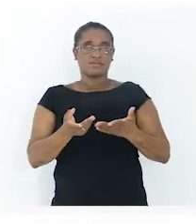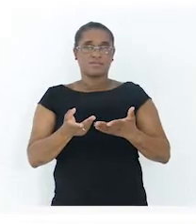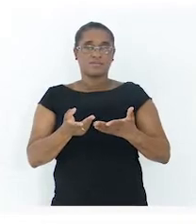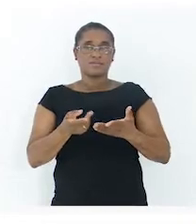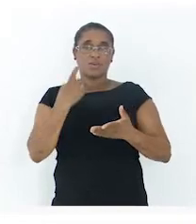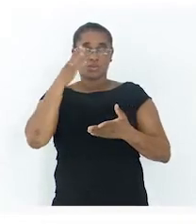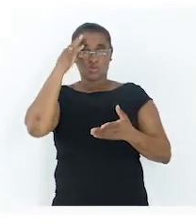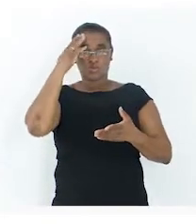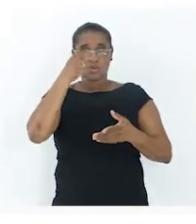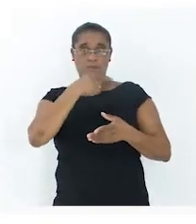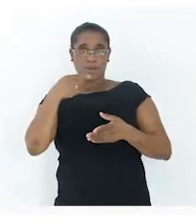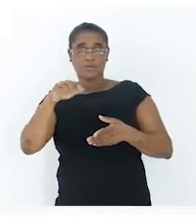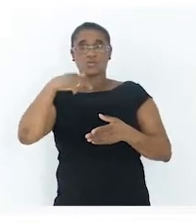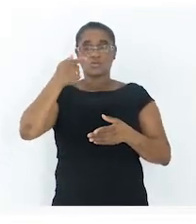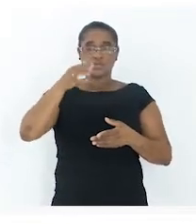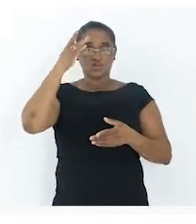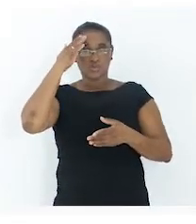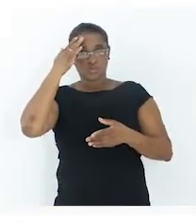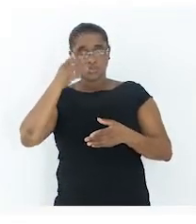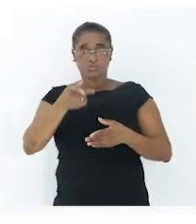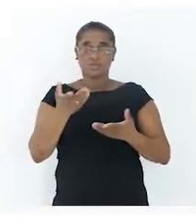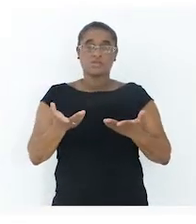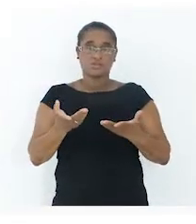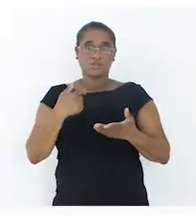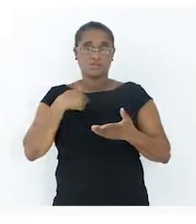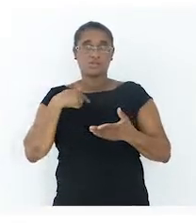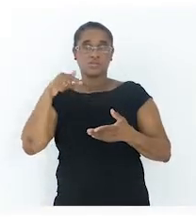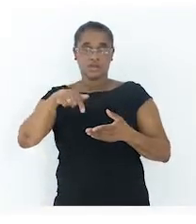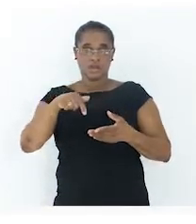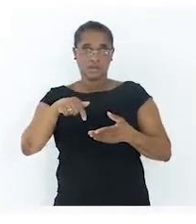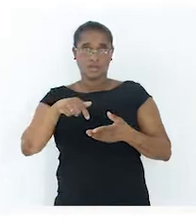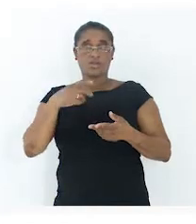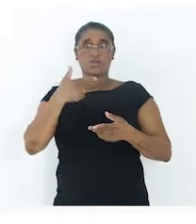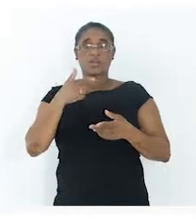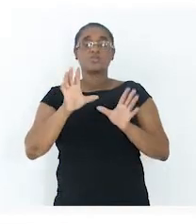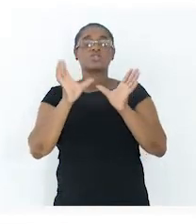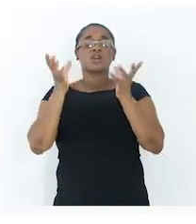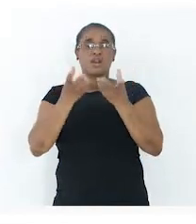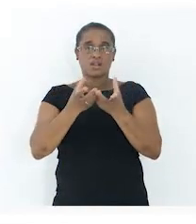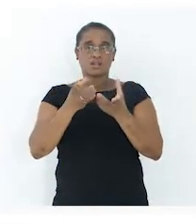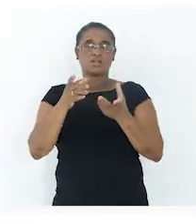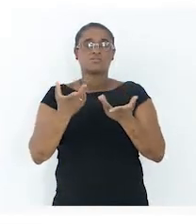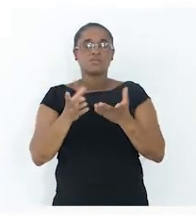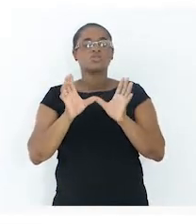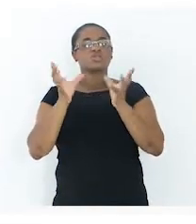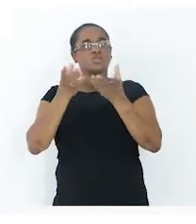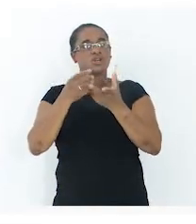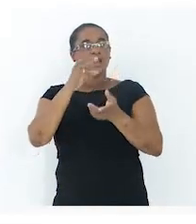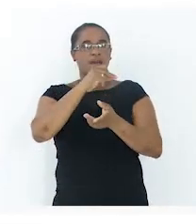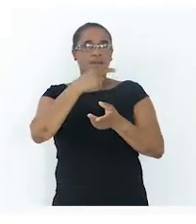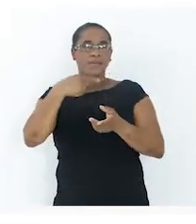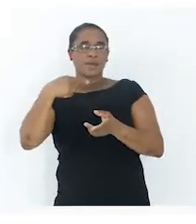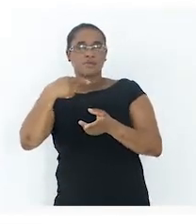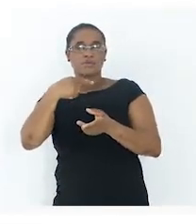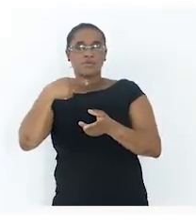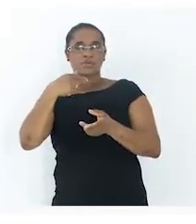um número menos o outro número. Nesse caso, trouxemos aqui o termo geral. De um modo geral, A menos B,